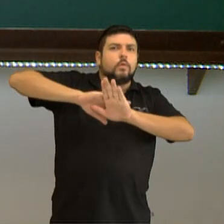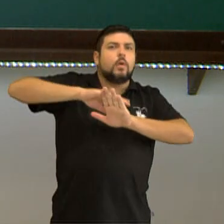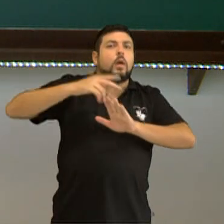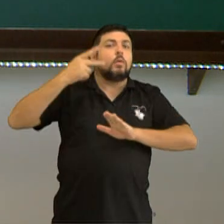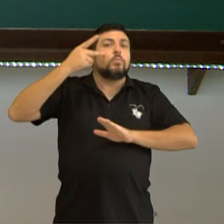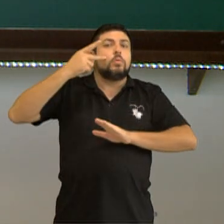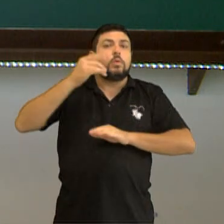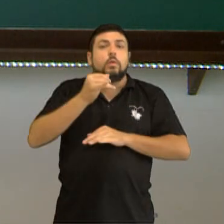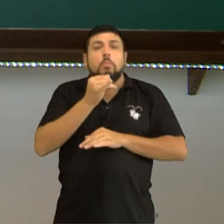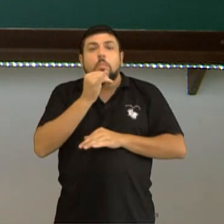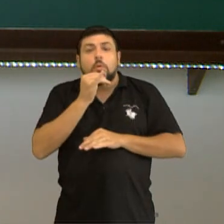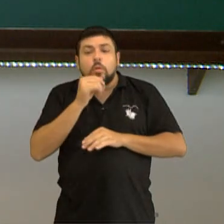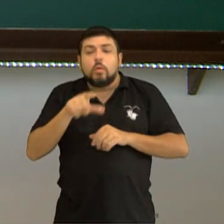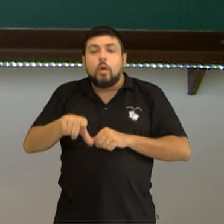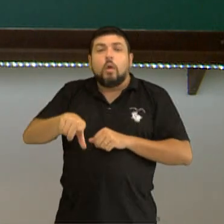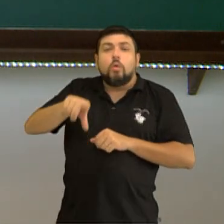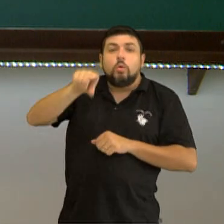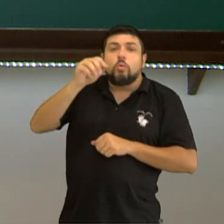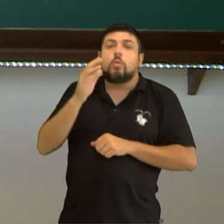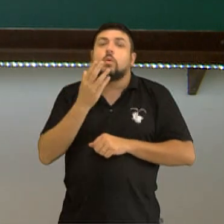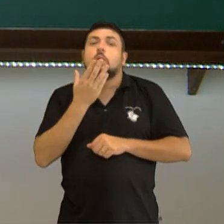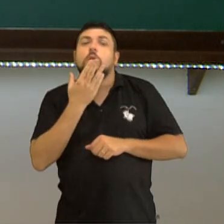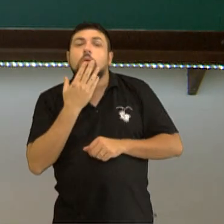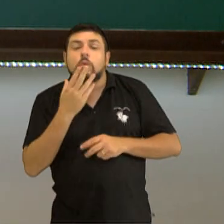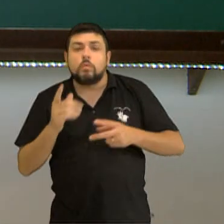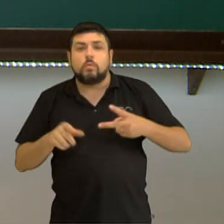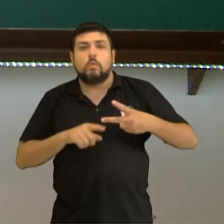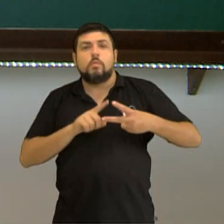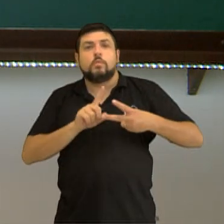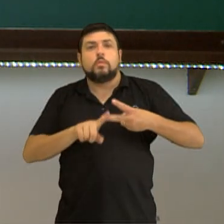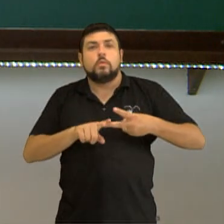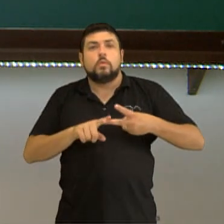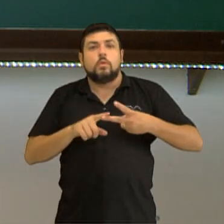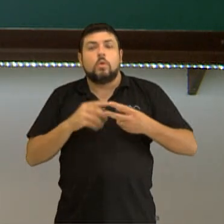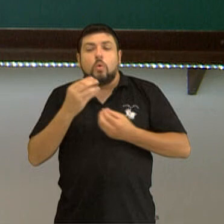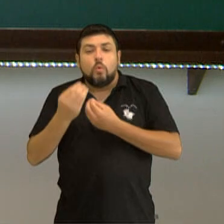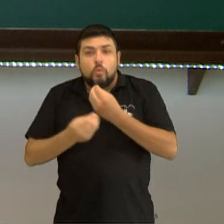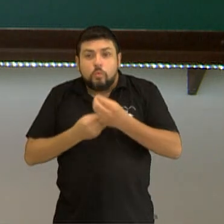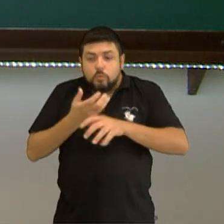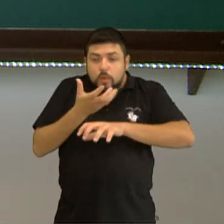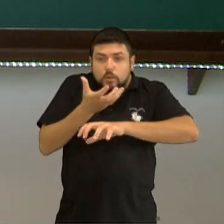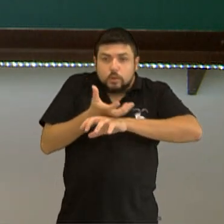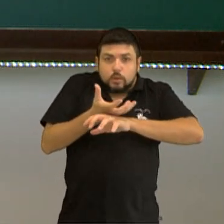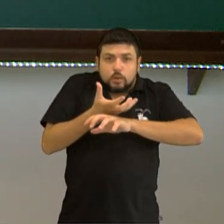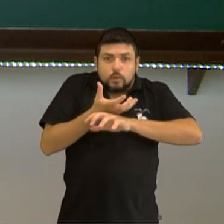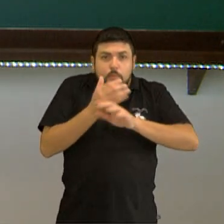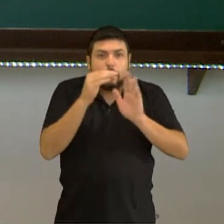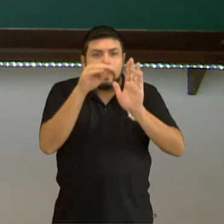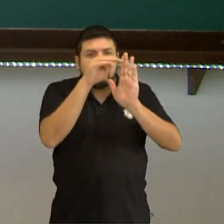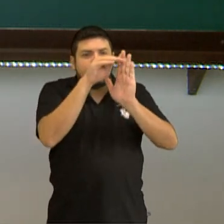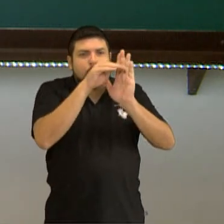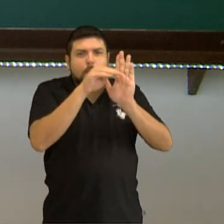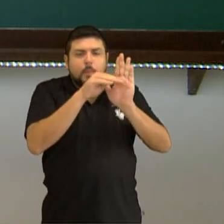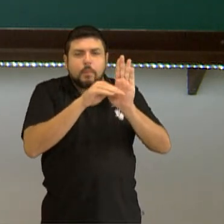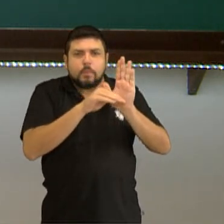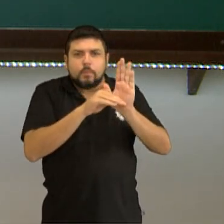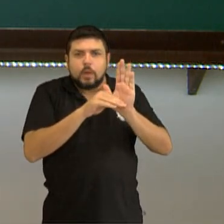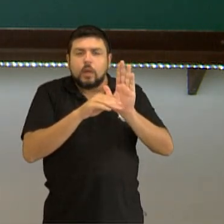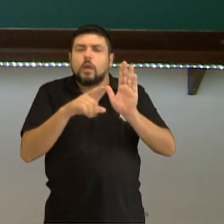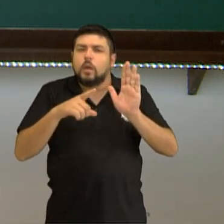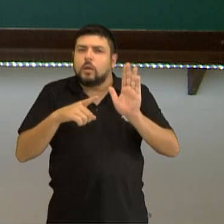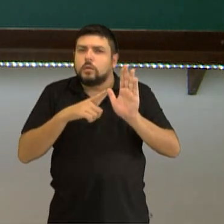aos espaços, né, as estruturas das disciplinas. Tudo isso é pensado